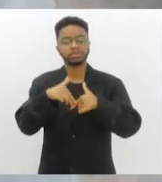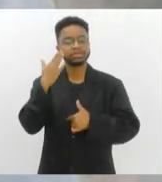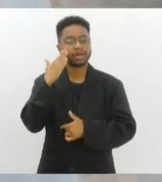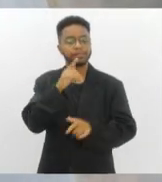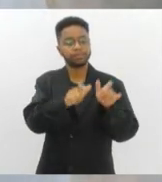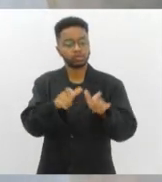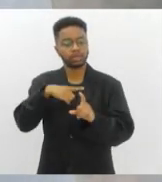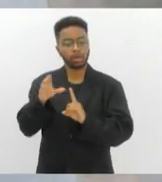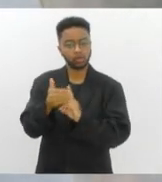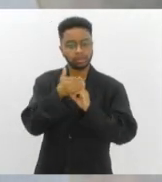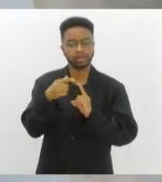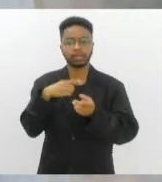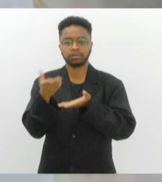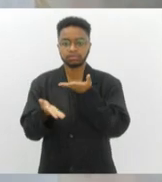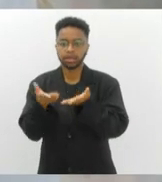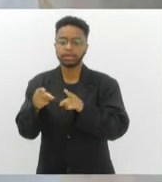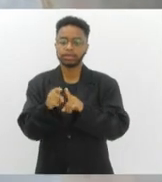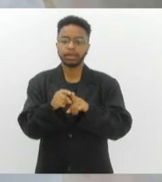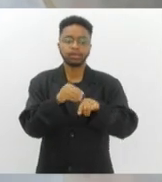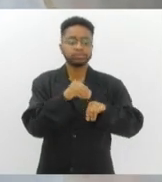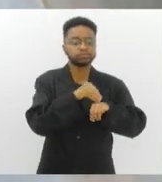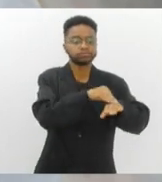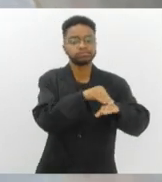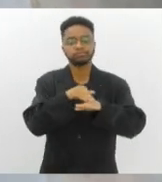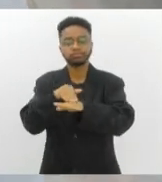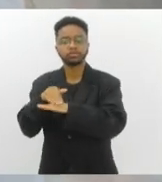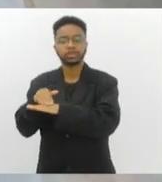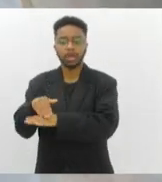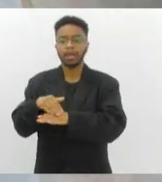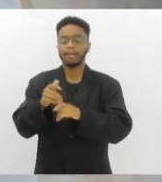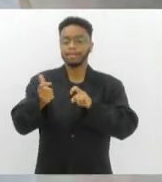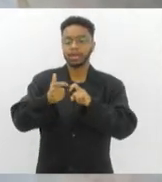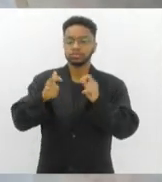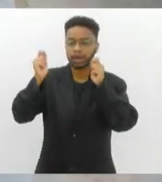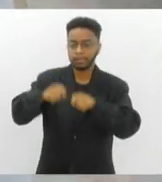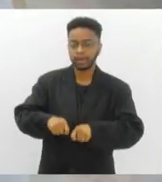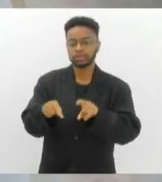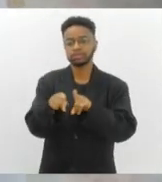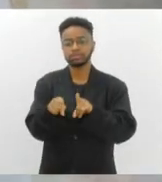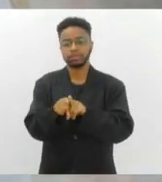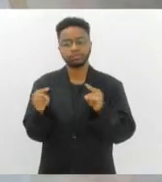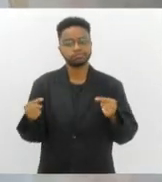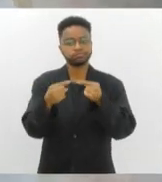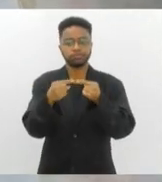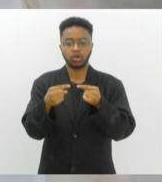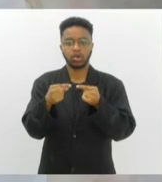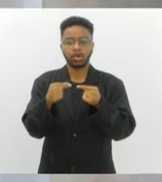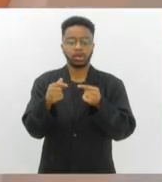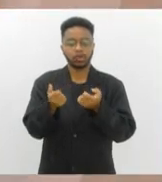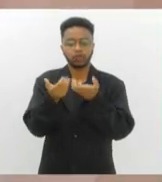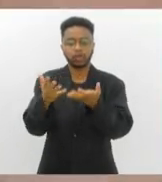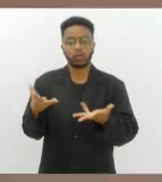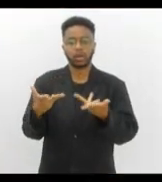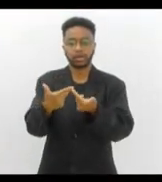são atendidas, são encaminhadas e são vistas por um especialista com um olhar capacitado e que melhora muito a qualidade do